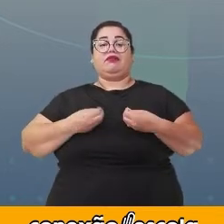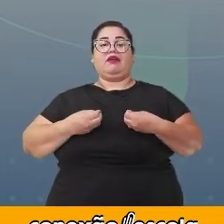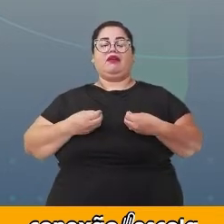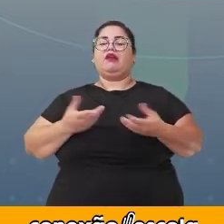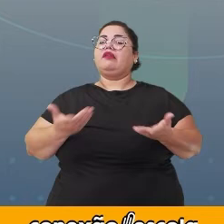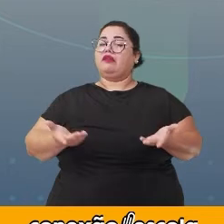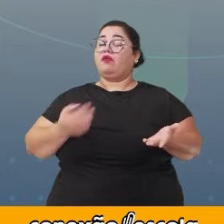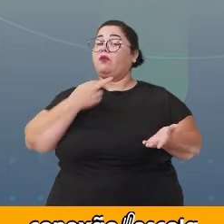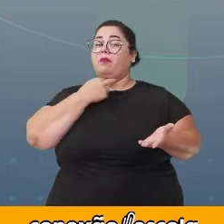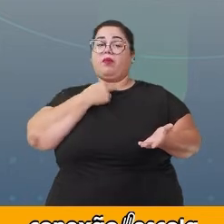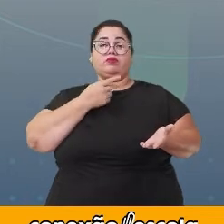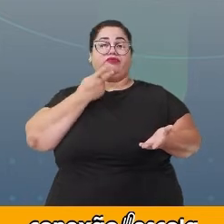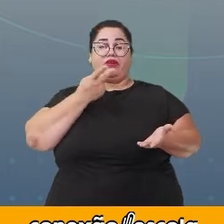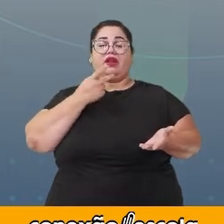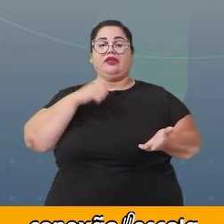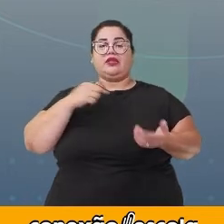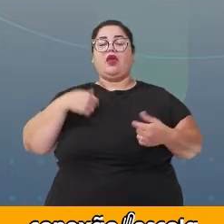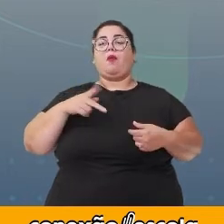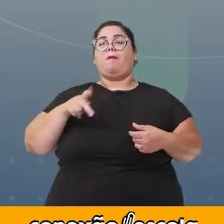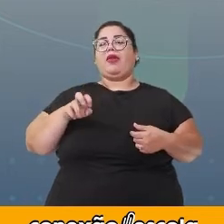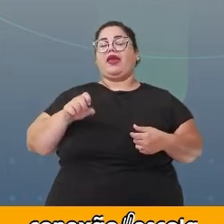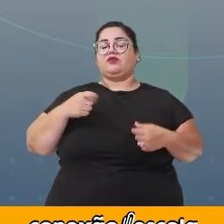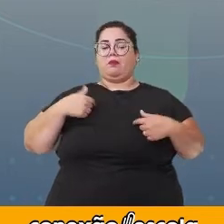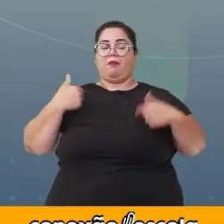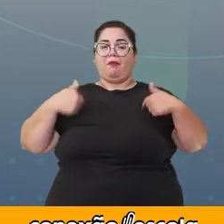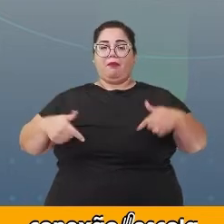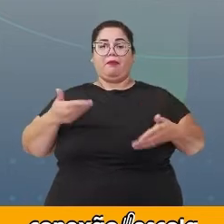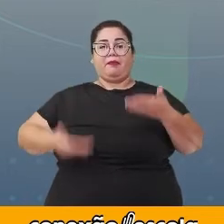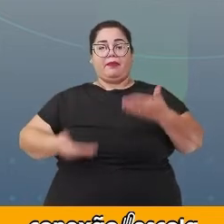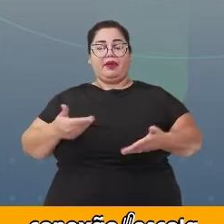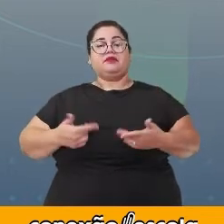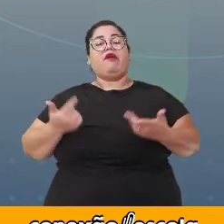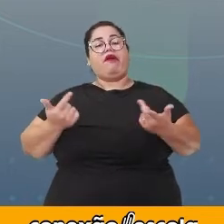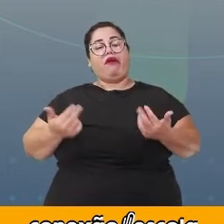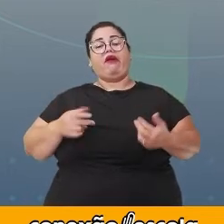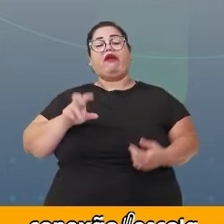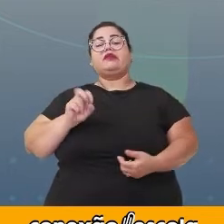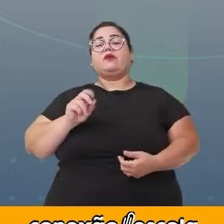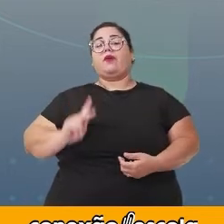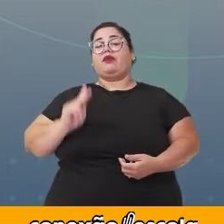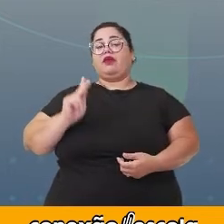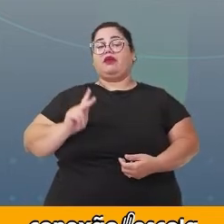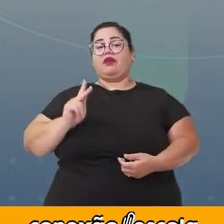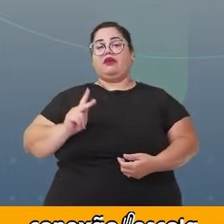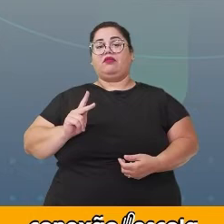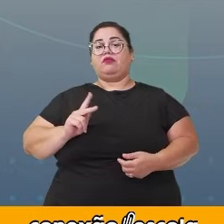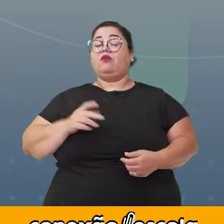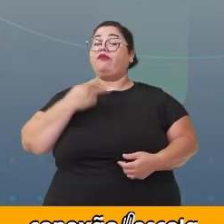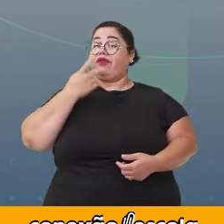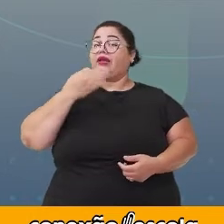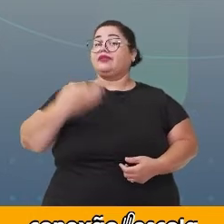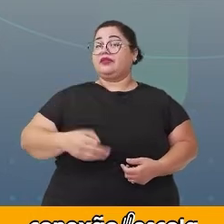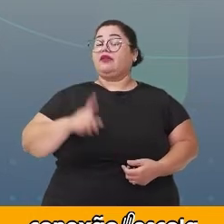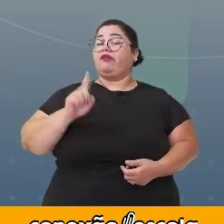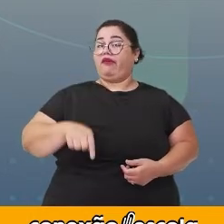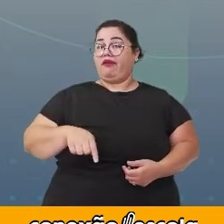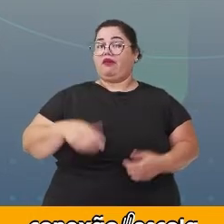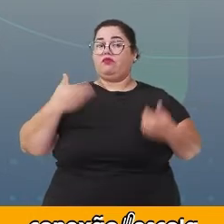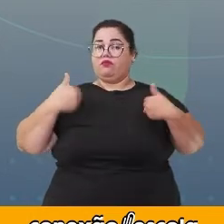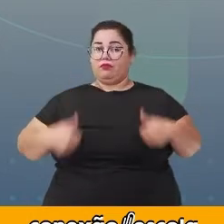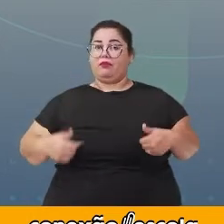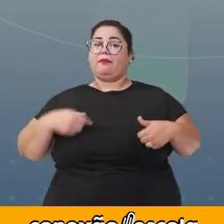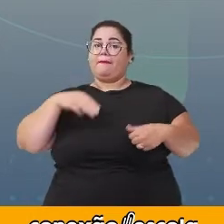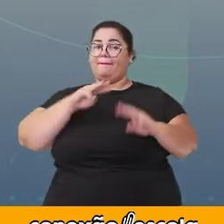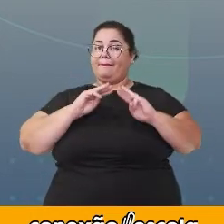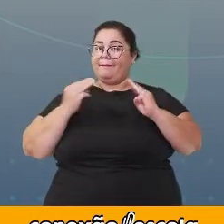é correto dizermos que eu peso, que o meu peso é, por exemplo, 50 quilos. O correto seria dizer que a